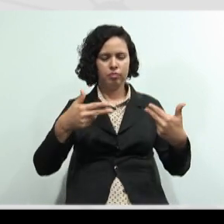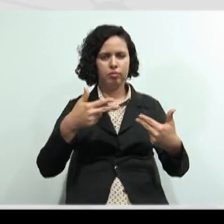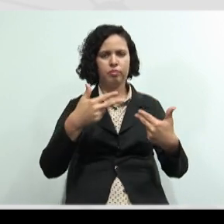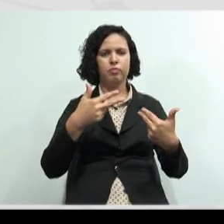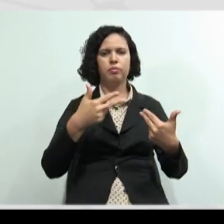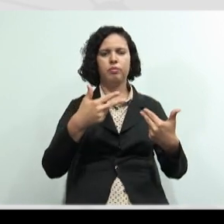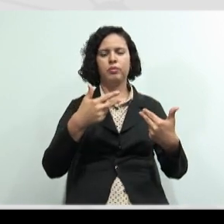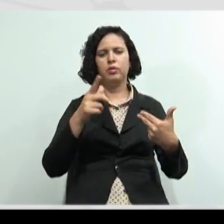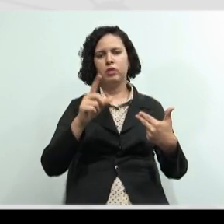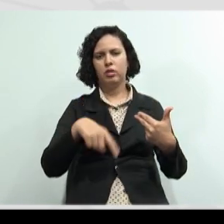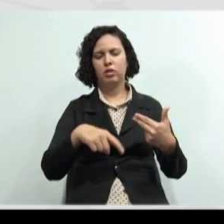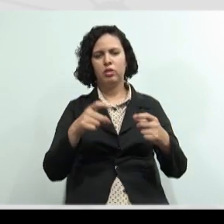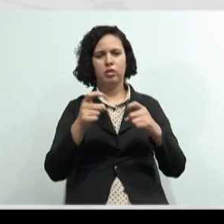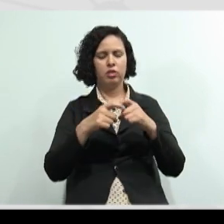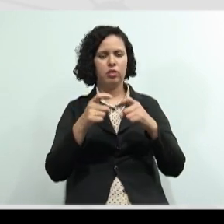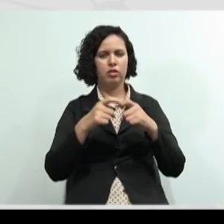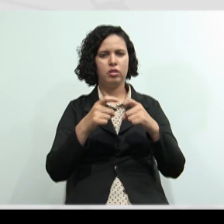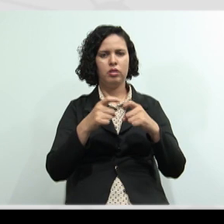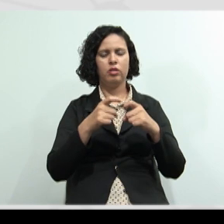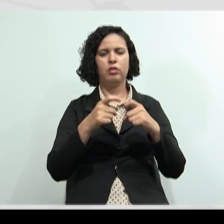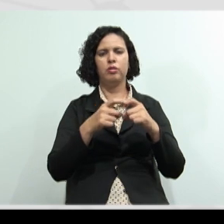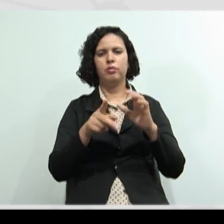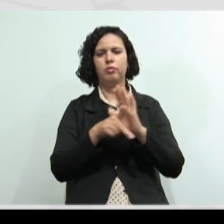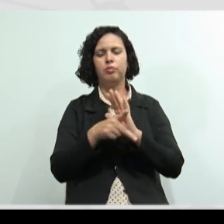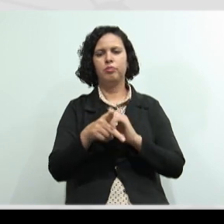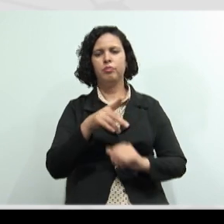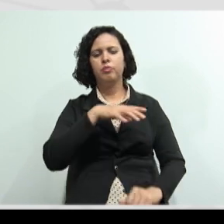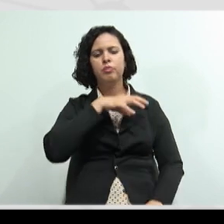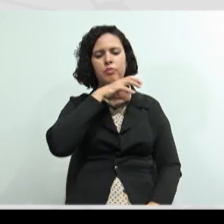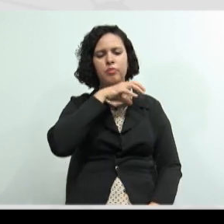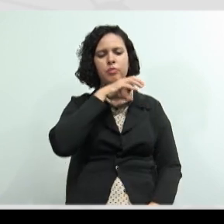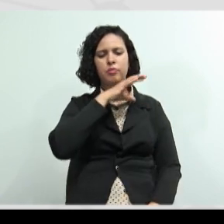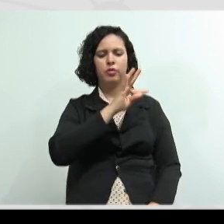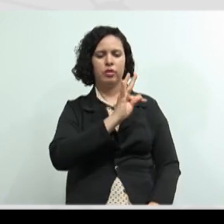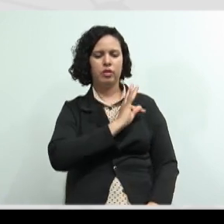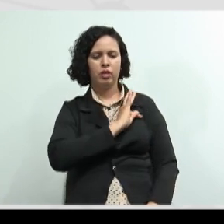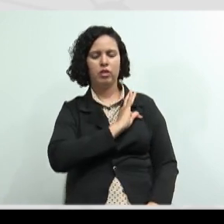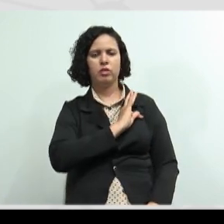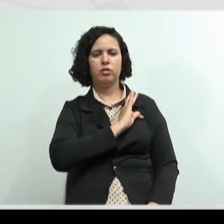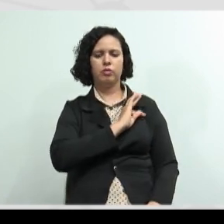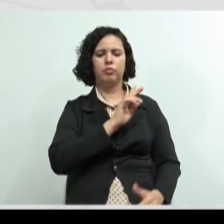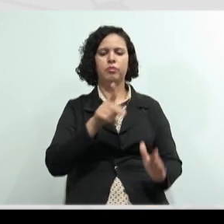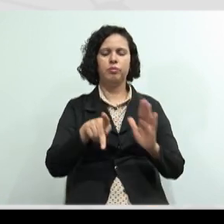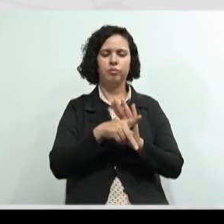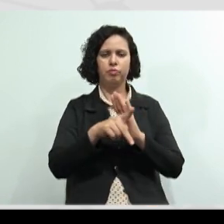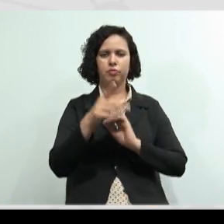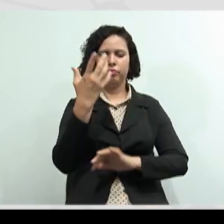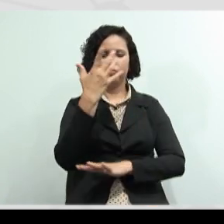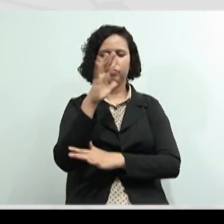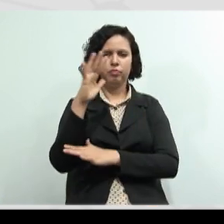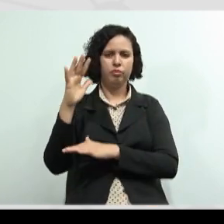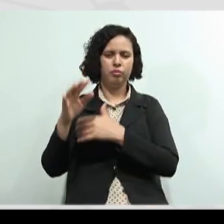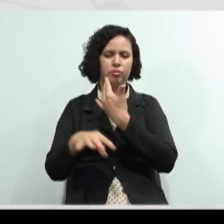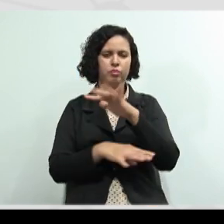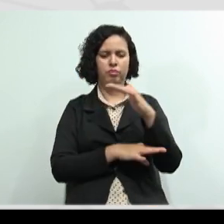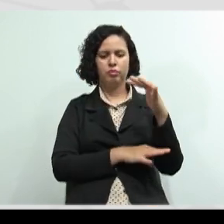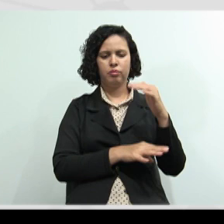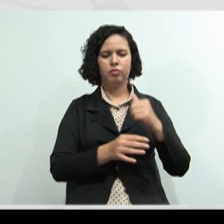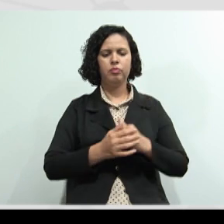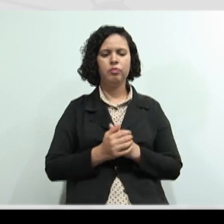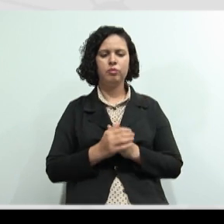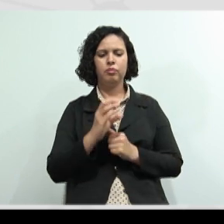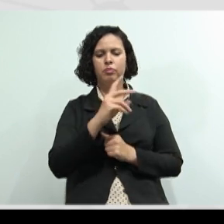veterinários, zootecnistas e técnicos agrícolas, técnicos agroflorestais, entre outros. As